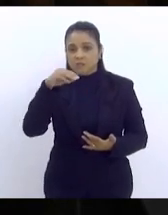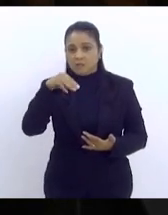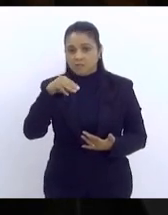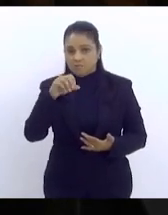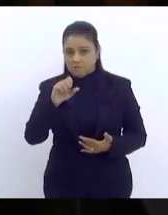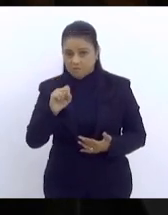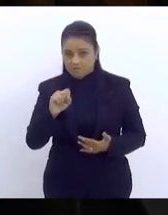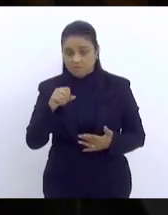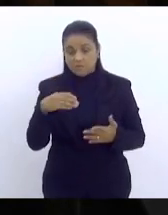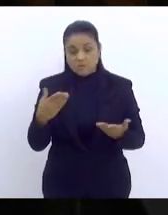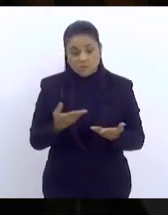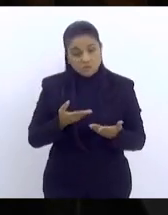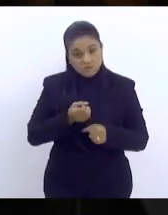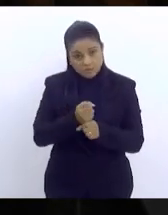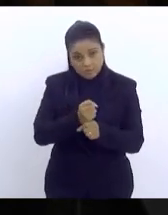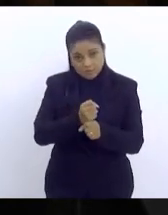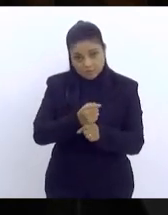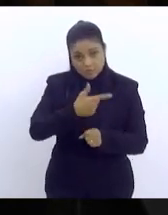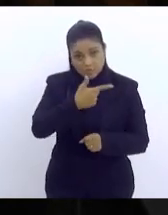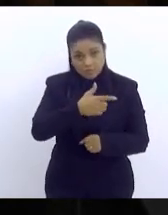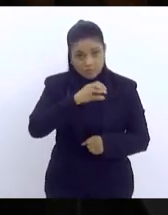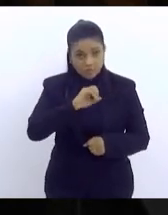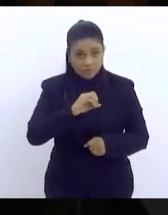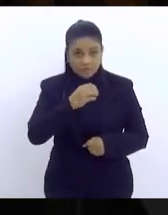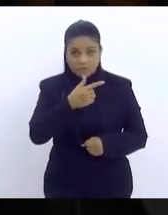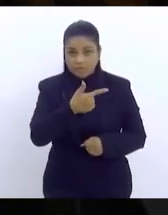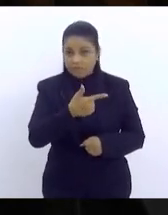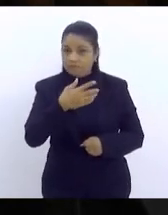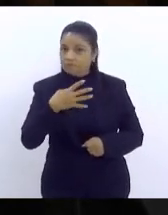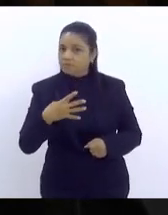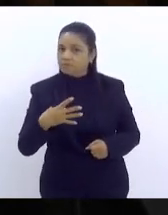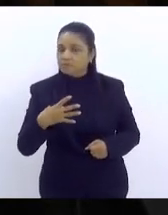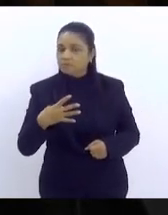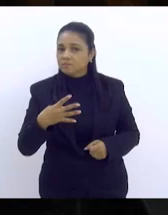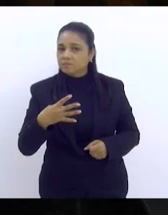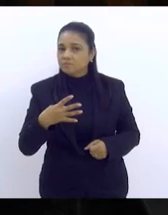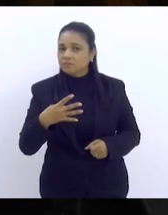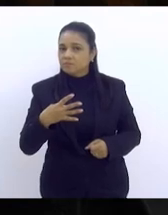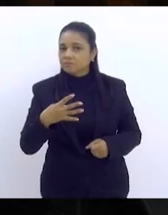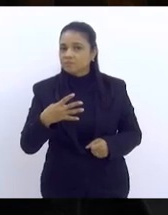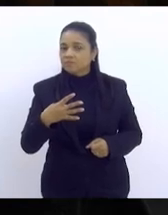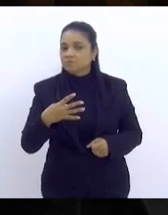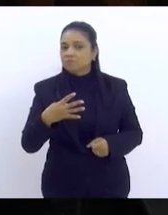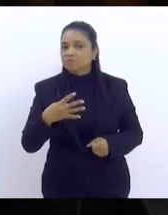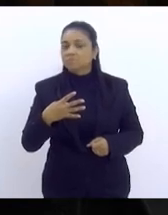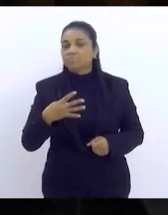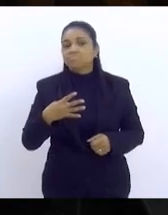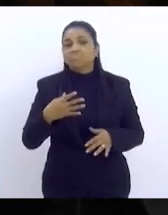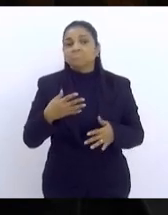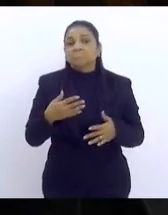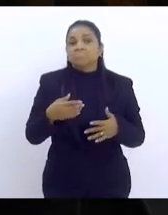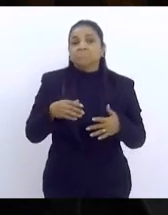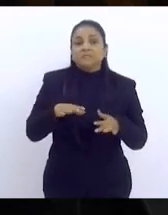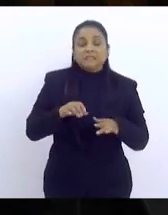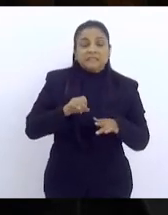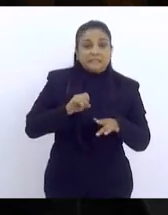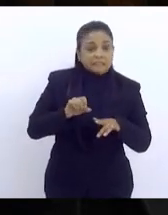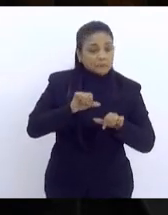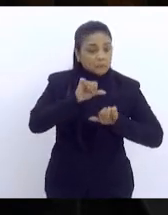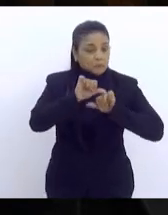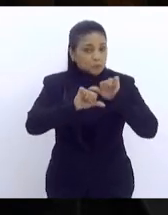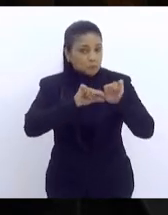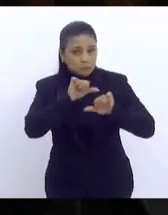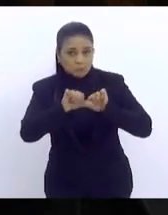neste ano de 23 se nada profundamente se alterar